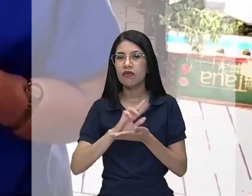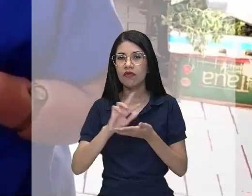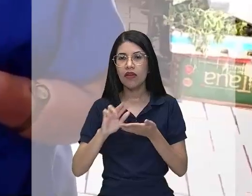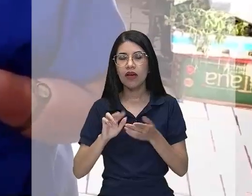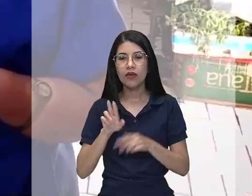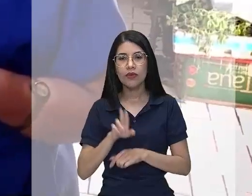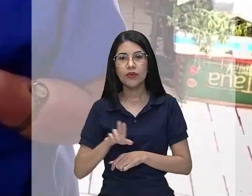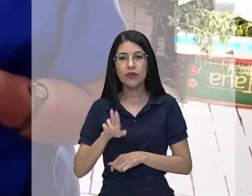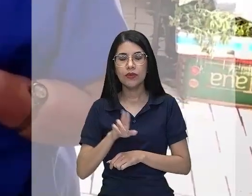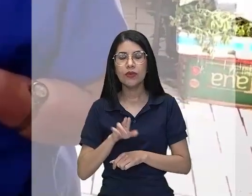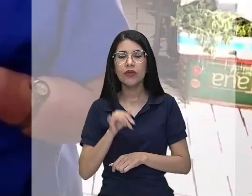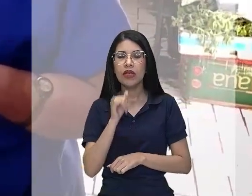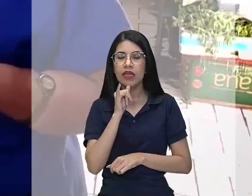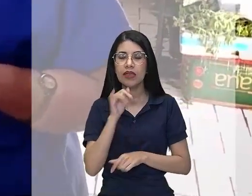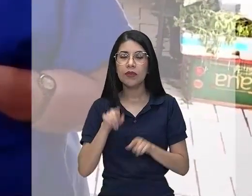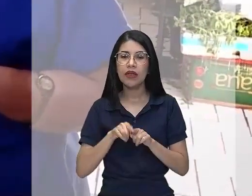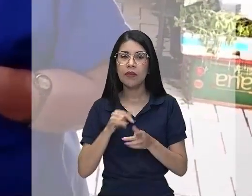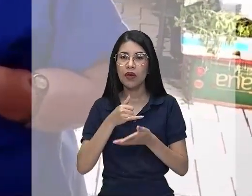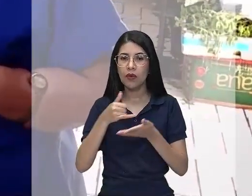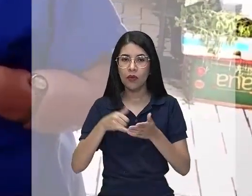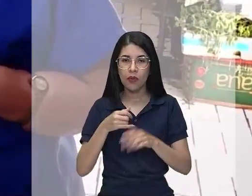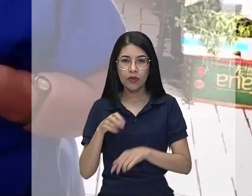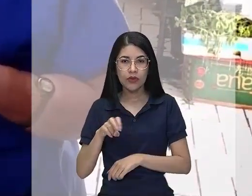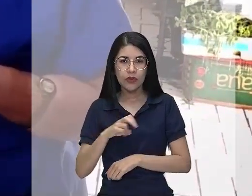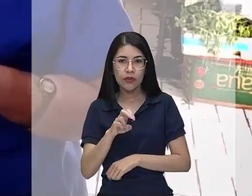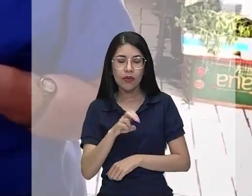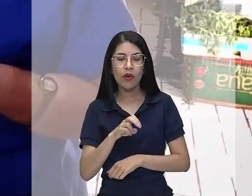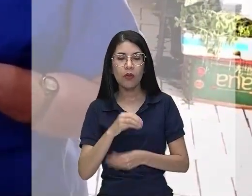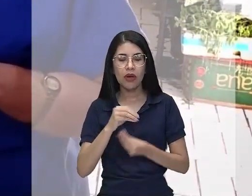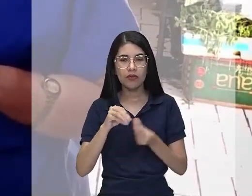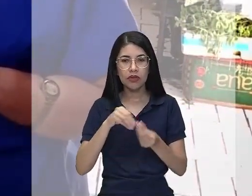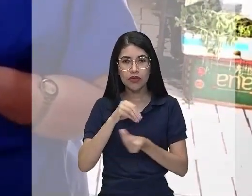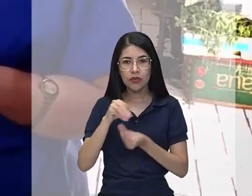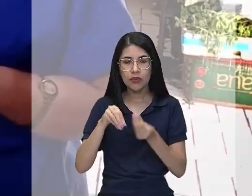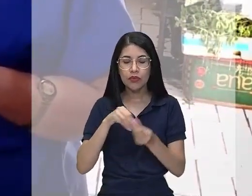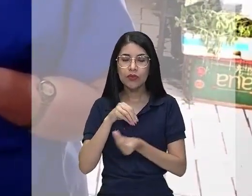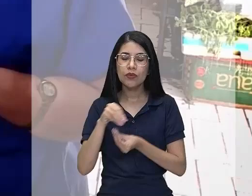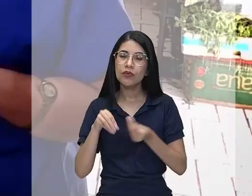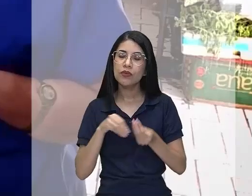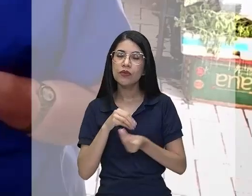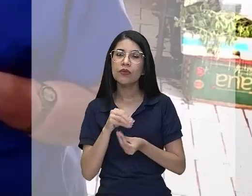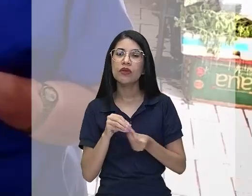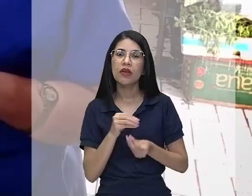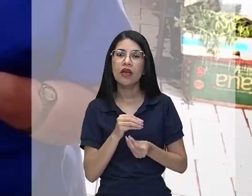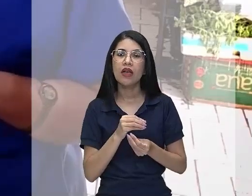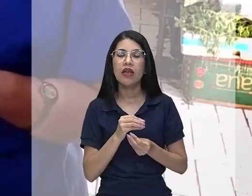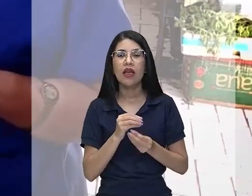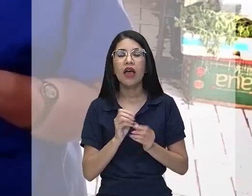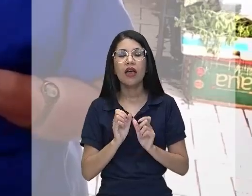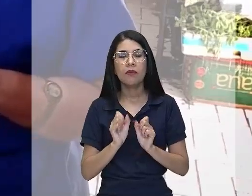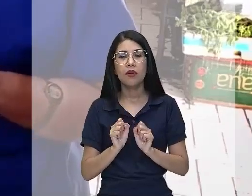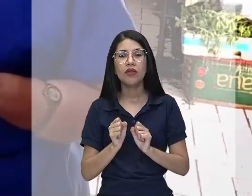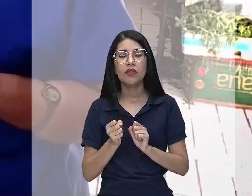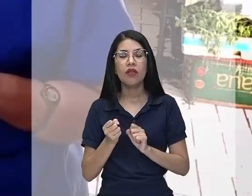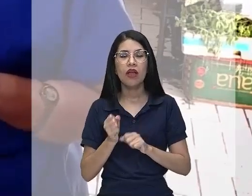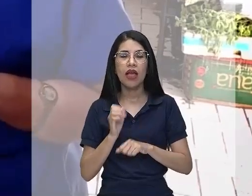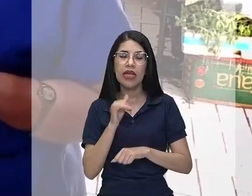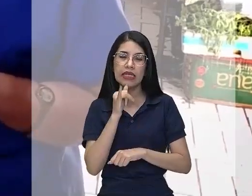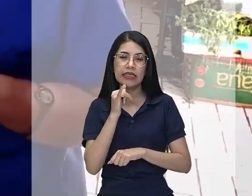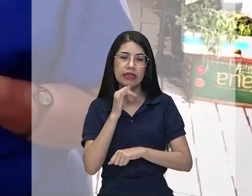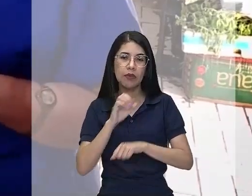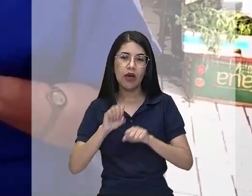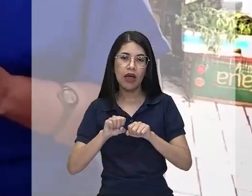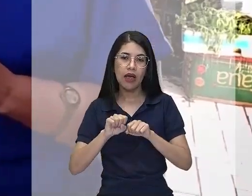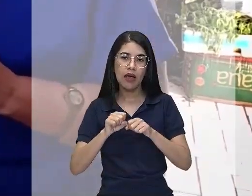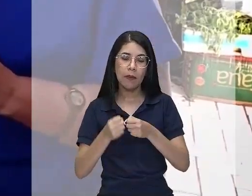pega a banha da cobra, pega o mastruz e o breu, né, que é pilado e coloca depois no local onde